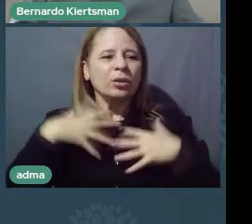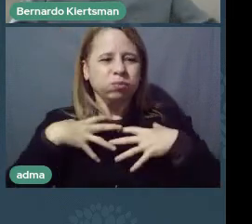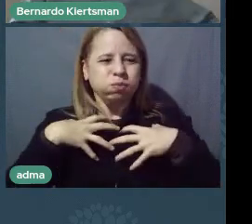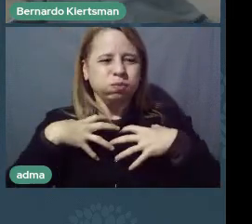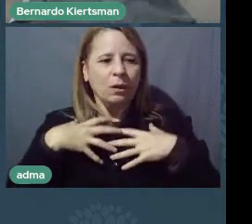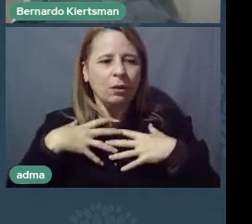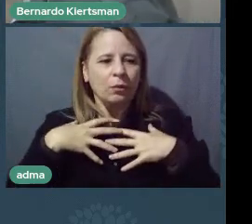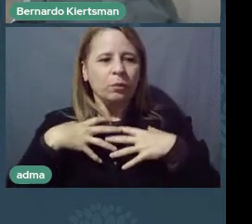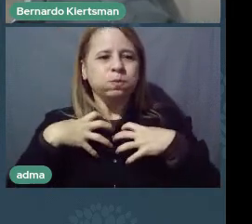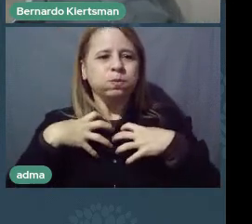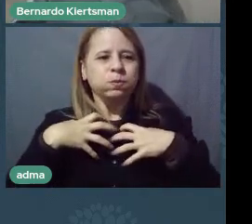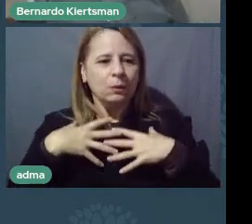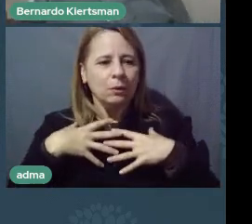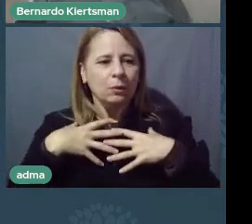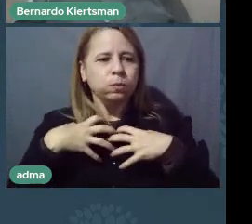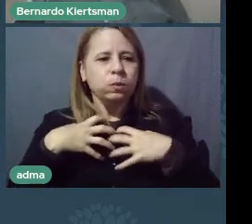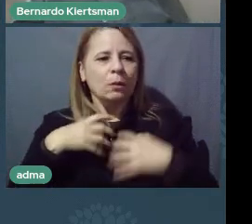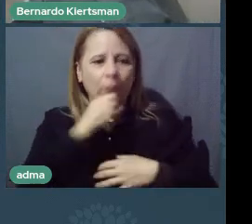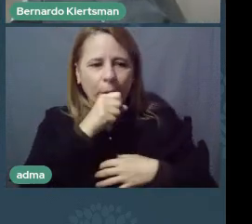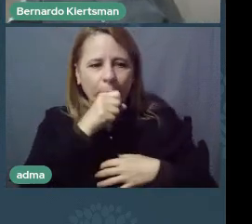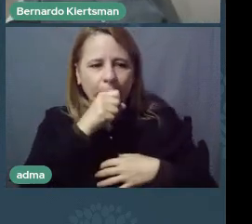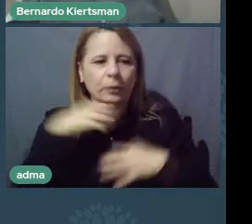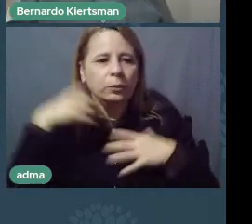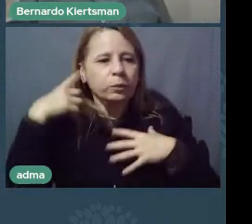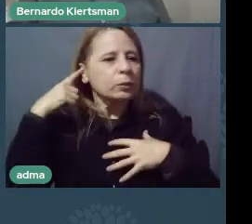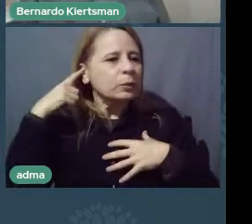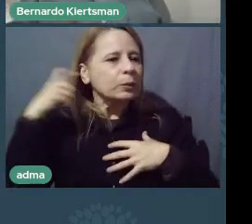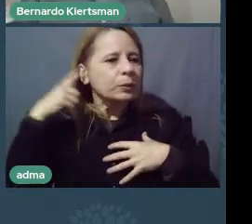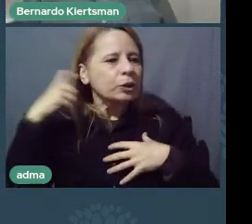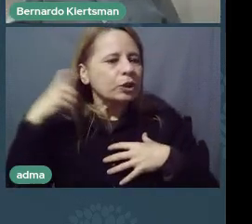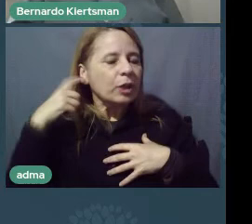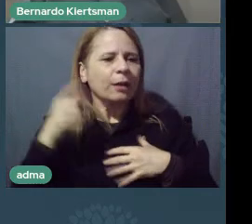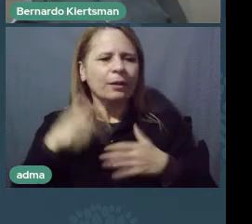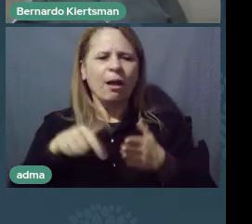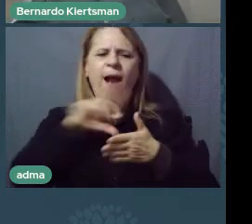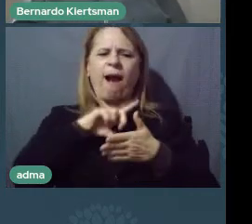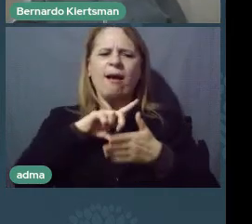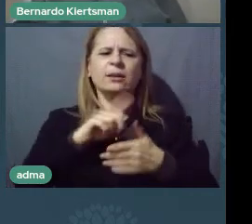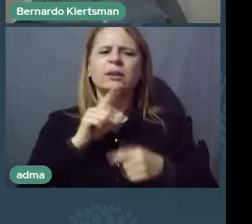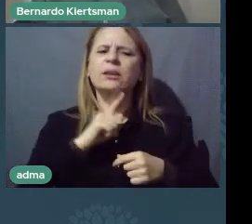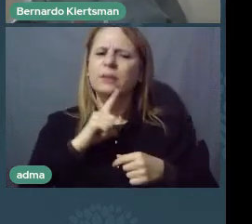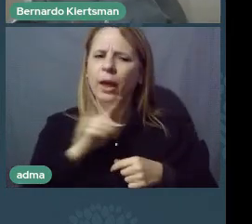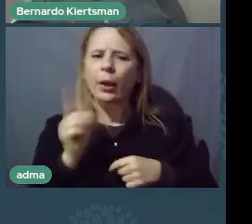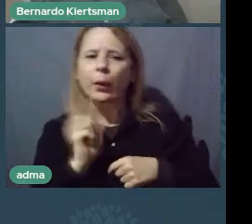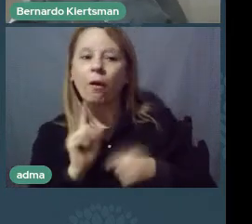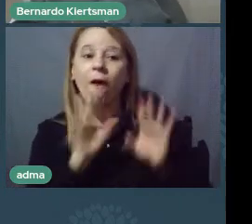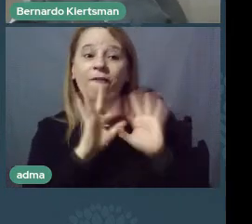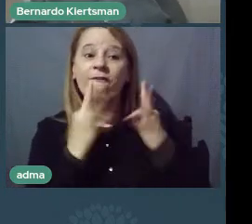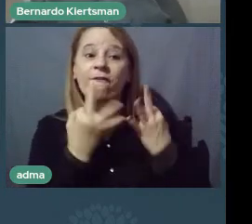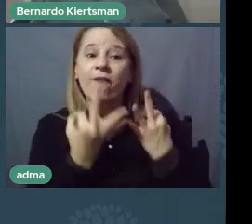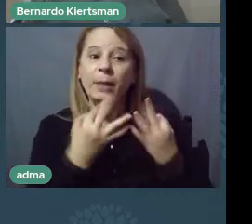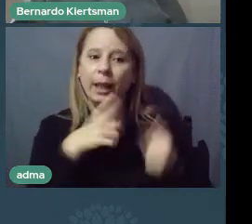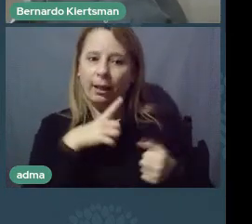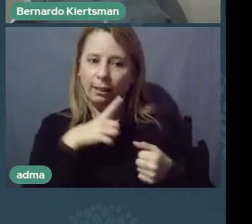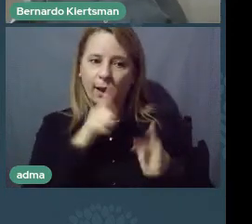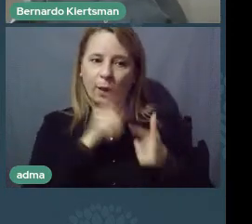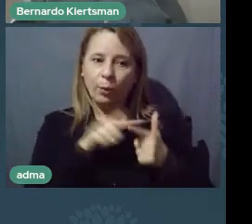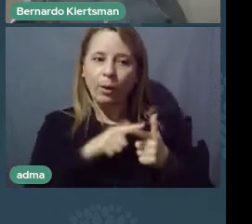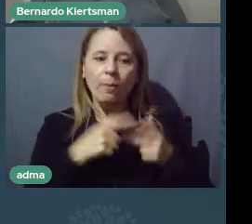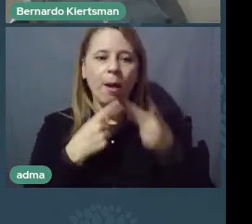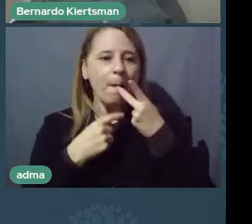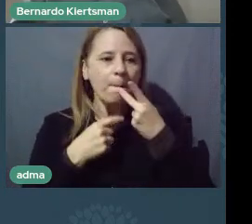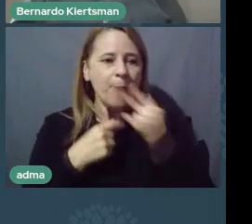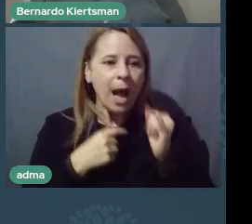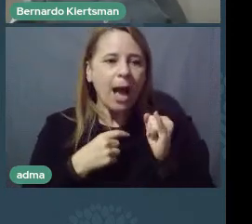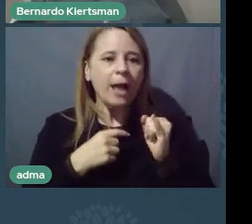você vai ver se ela tem alguns antecedentes familiares, pais